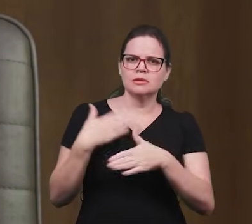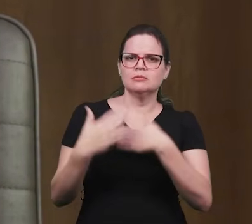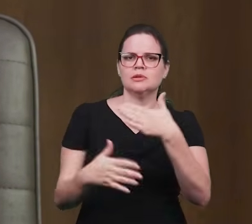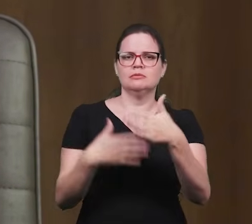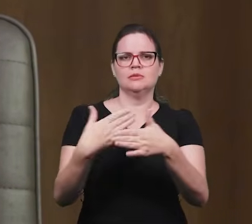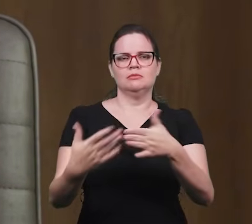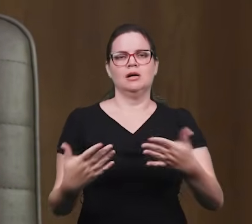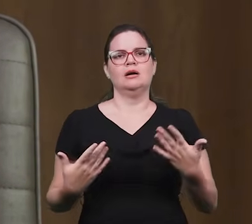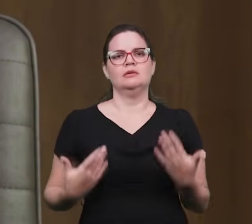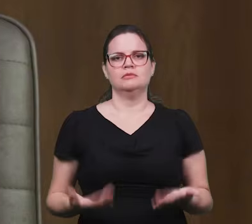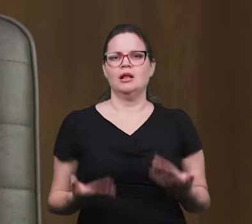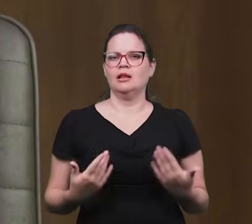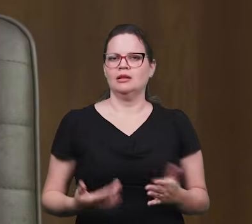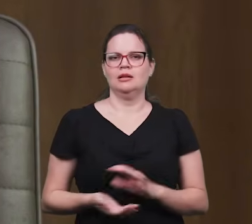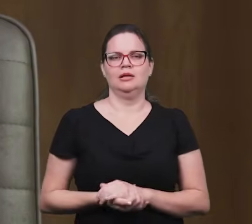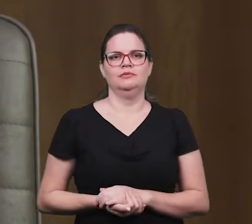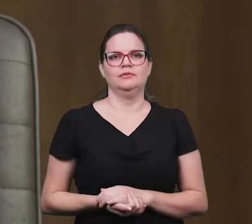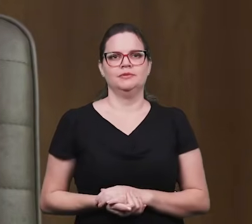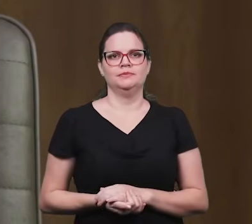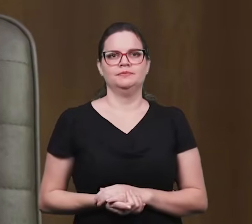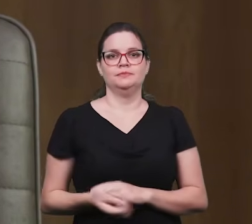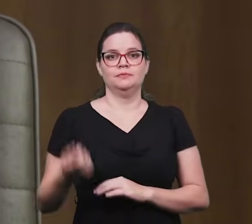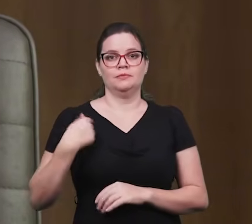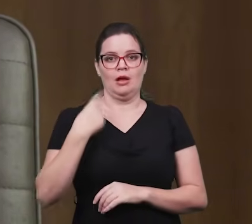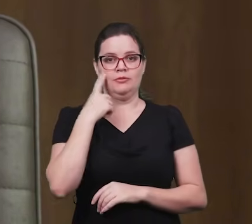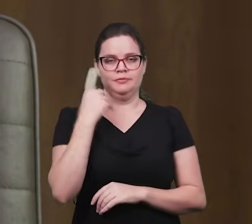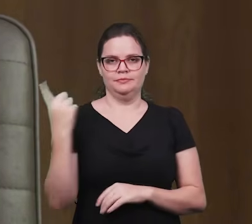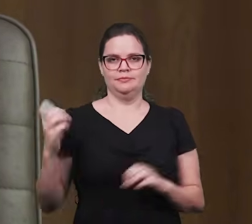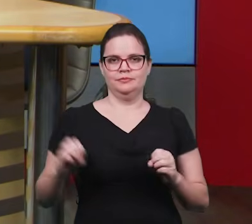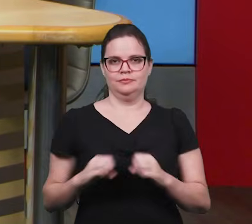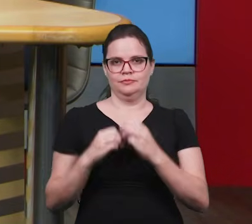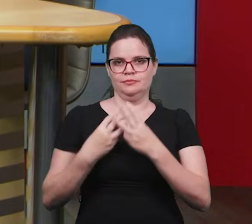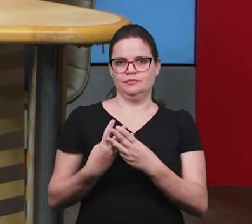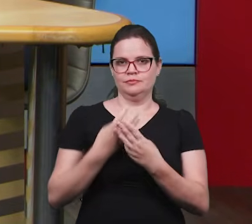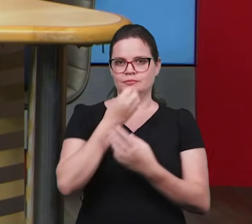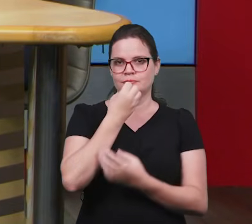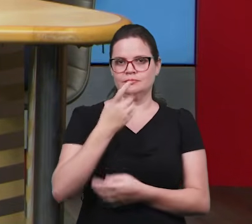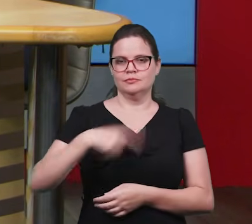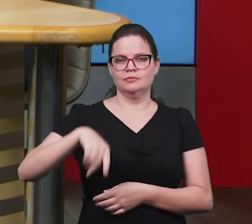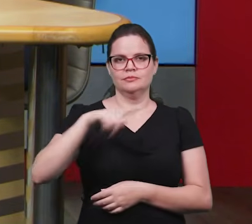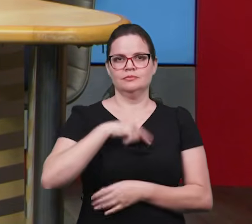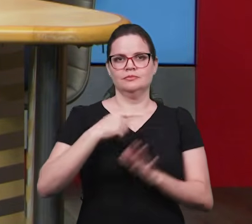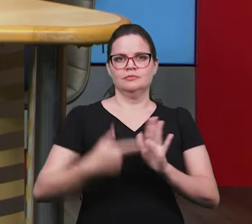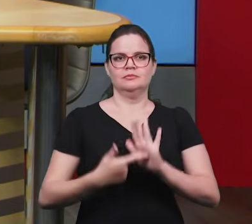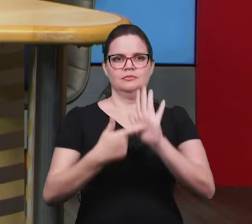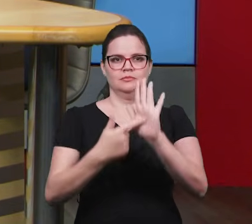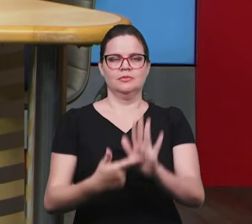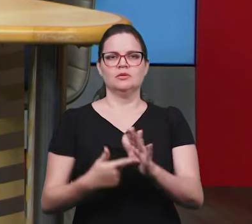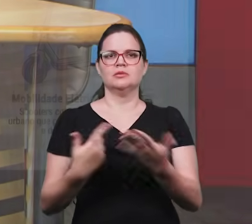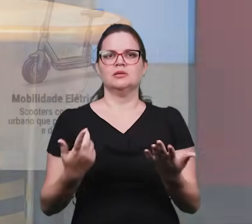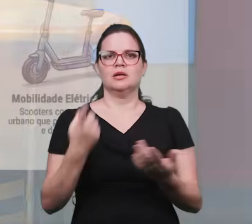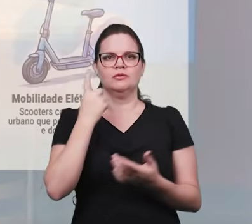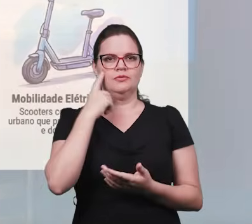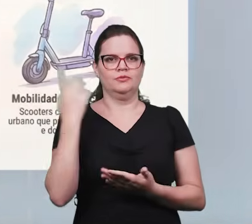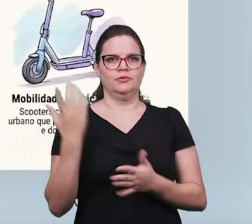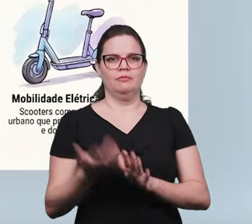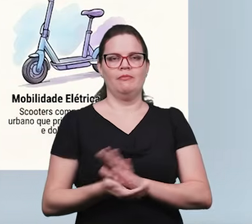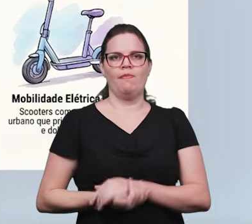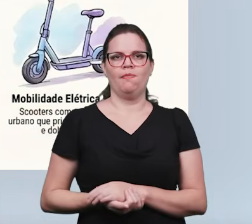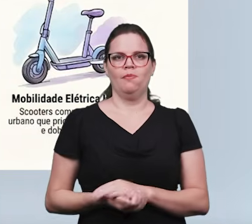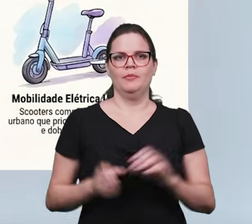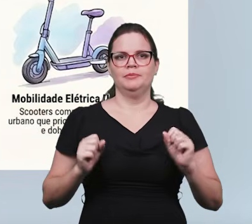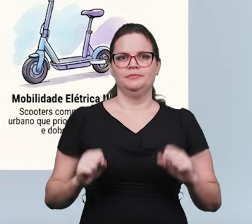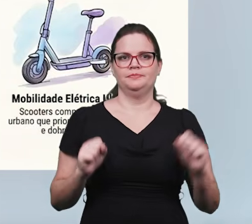evolução em todos os sentidos, né? Eu vi que o senhor trouxe os slides e seria bom para ilustrar, né, a nossa conversa.